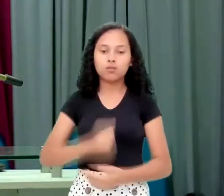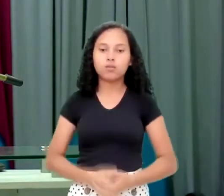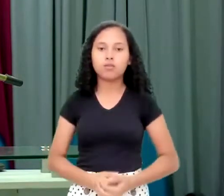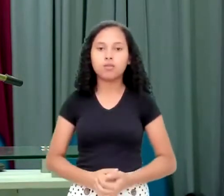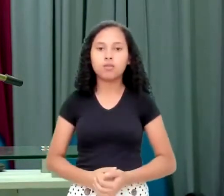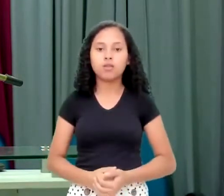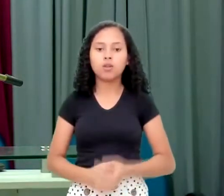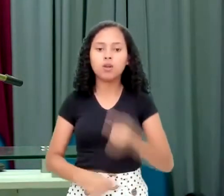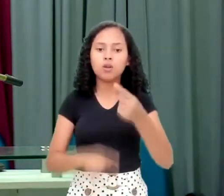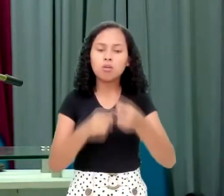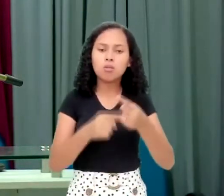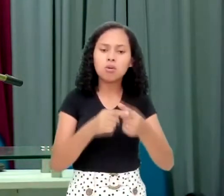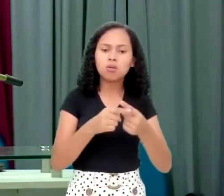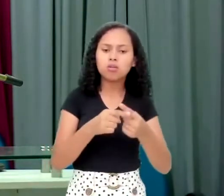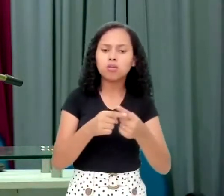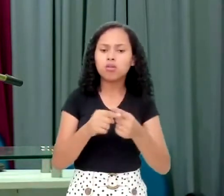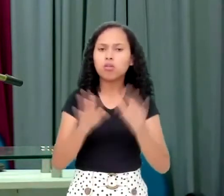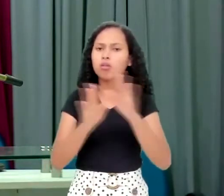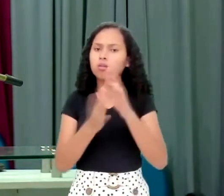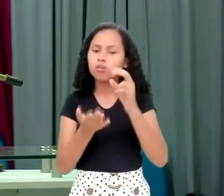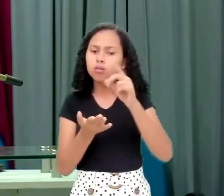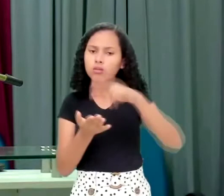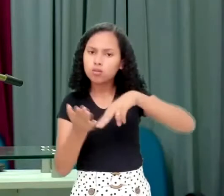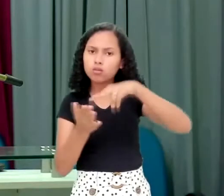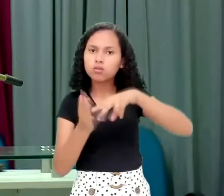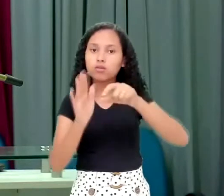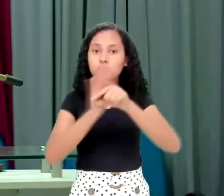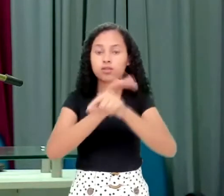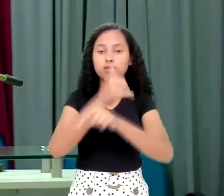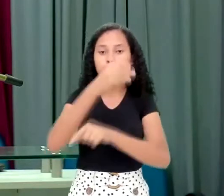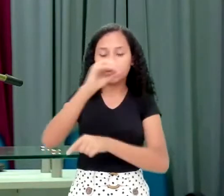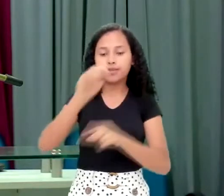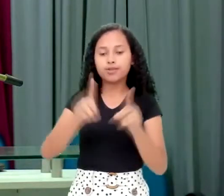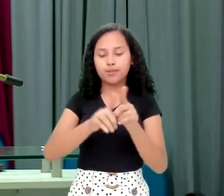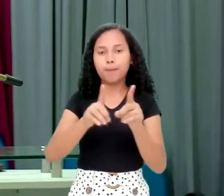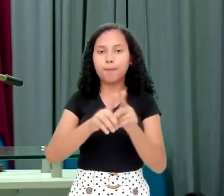Por que não lermos versículo 10?